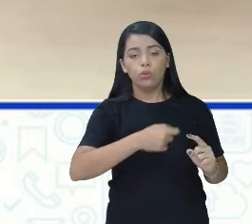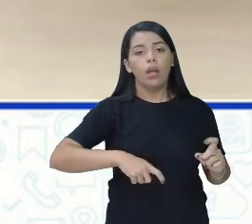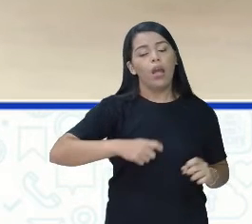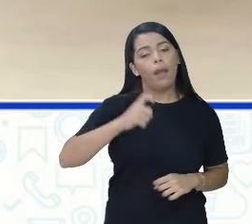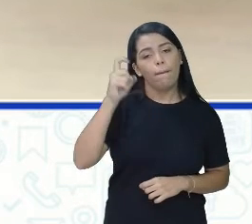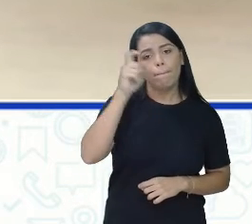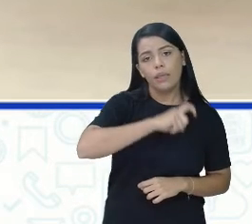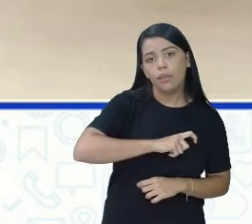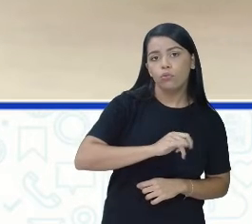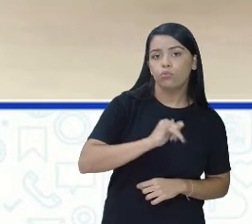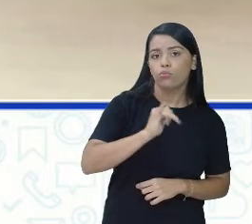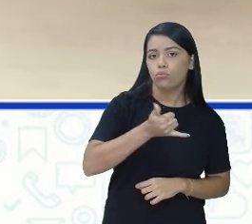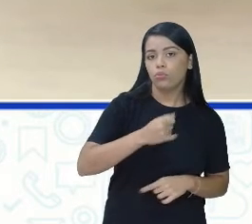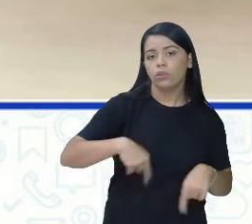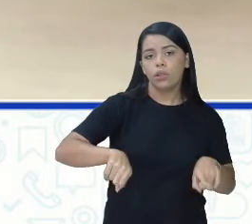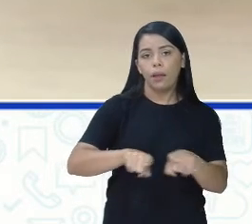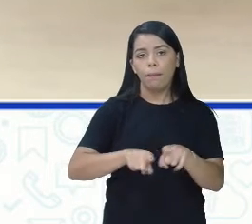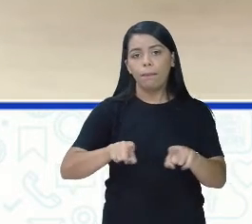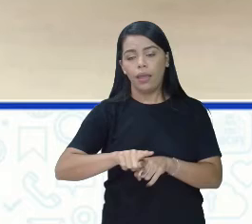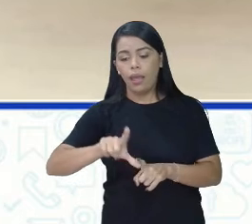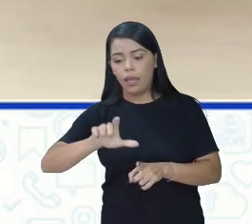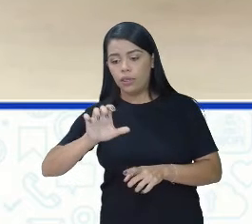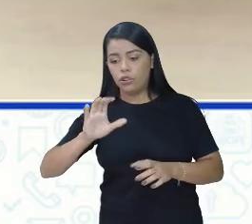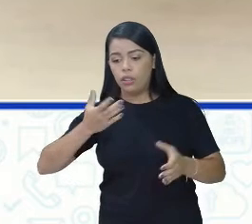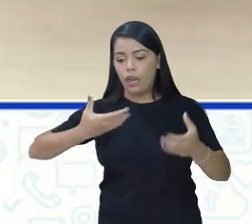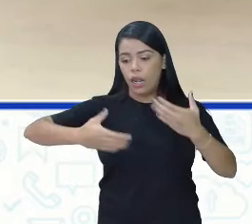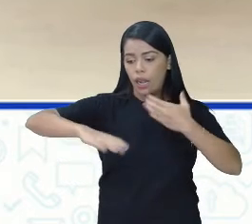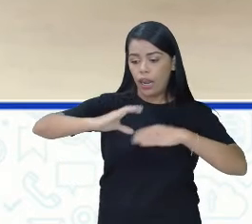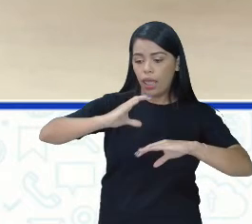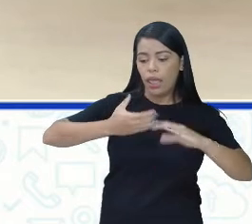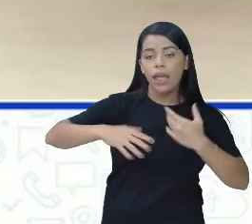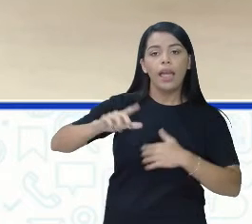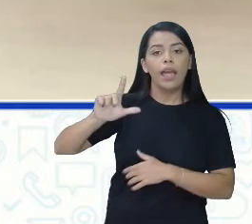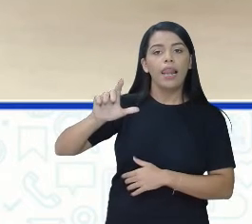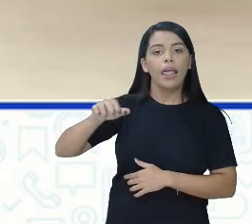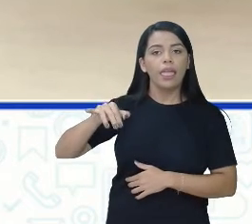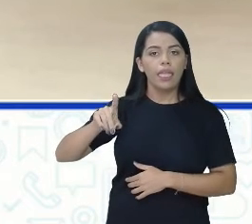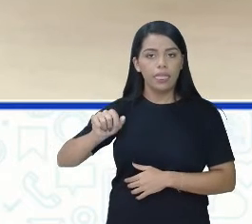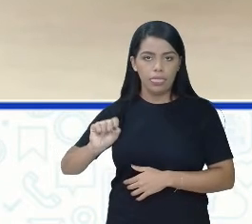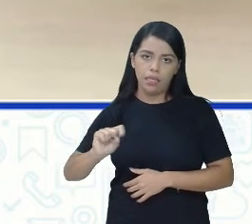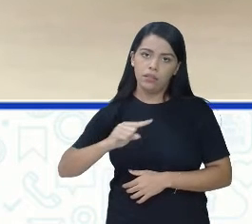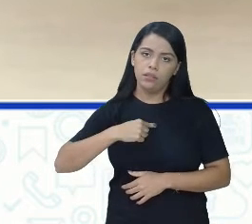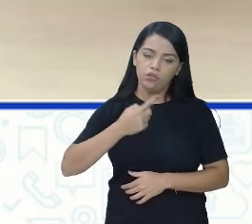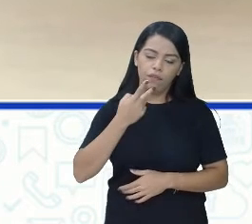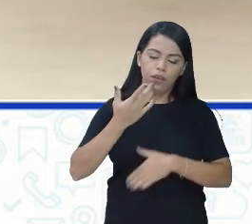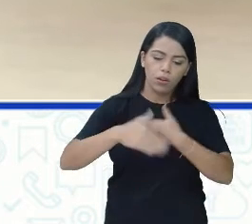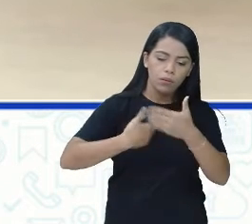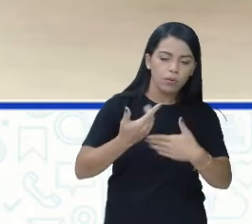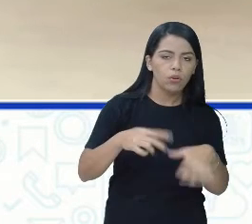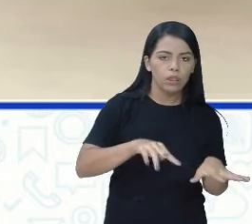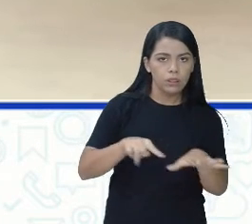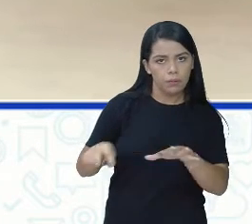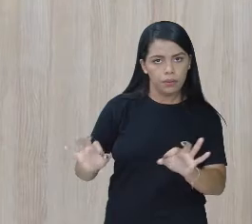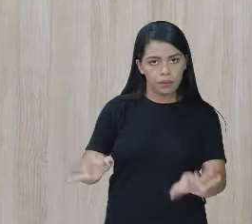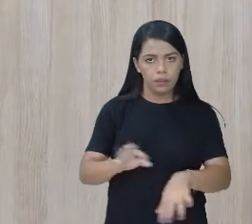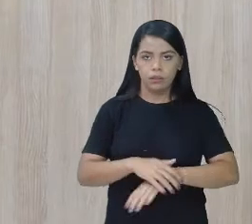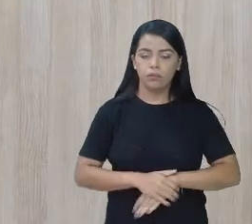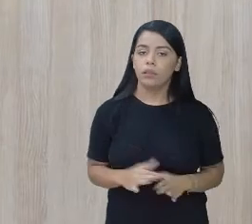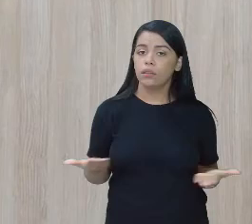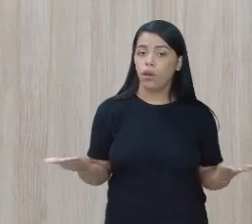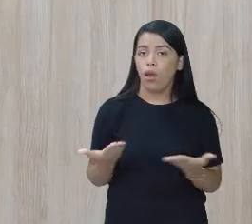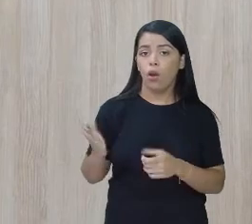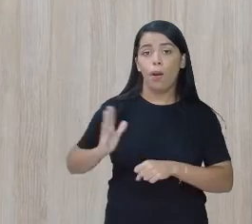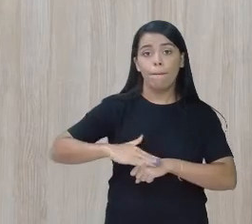ou indiretamente a gente vai conversando aqui ao longo das nossas semanas, tá certo? Hoje,